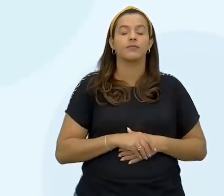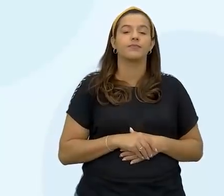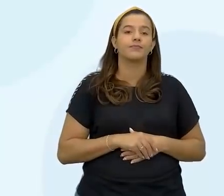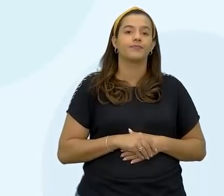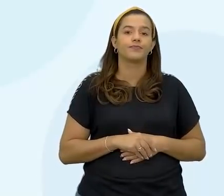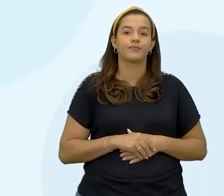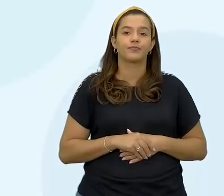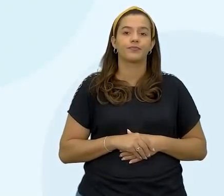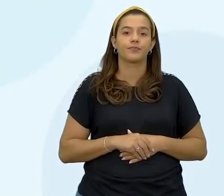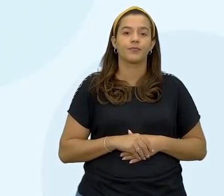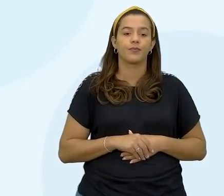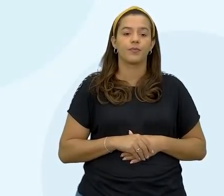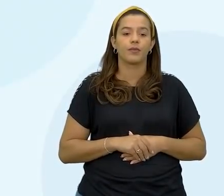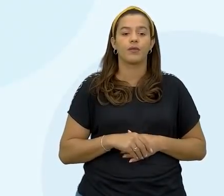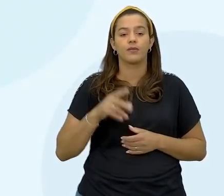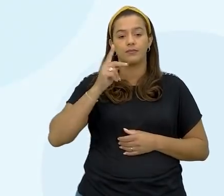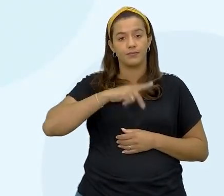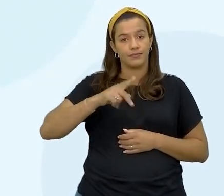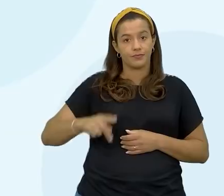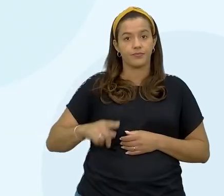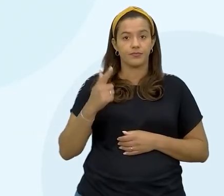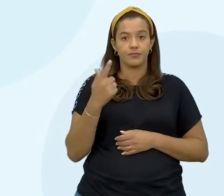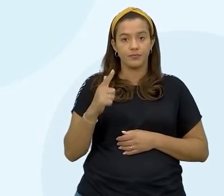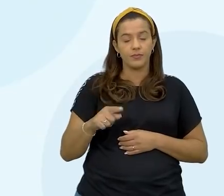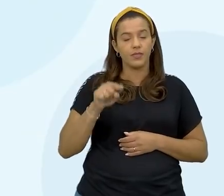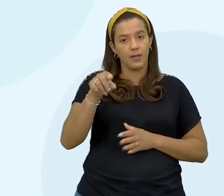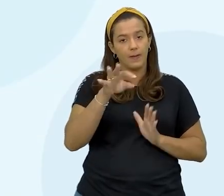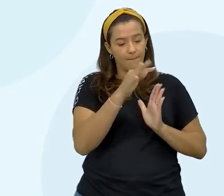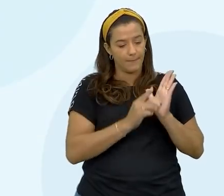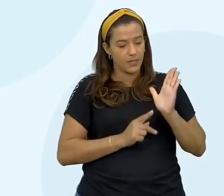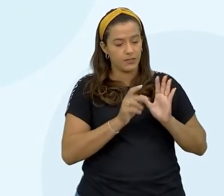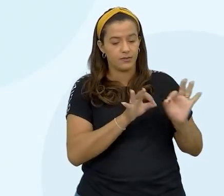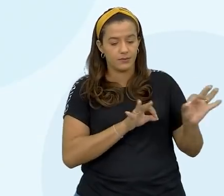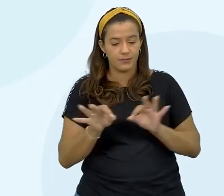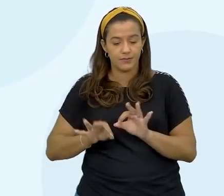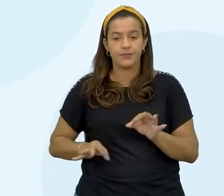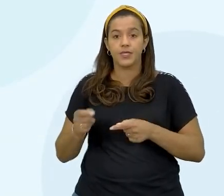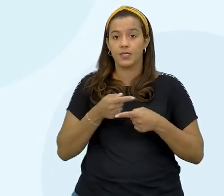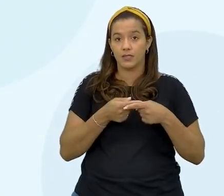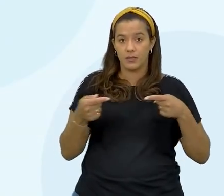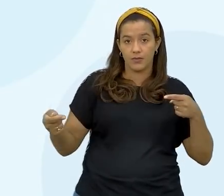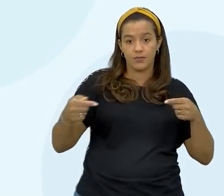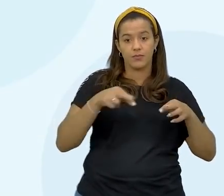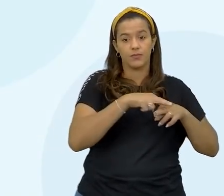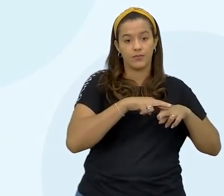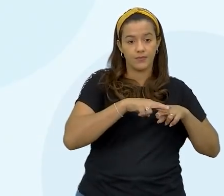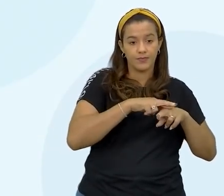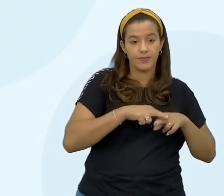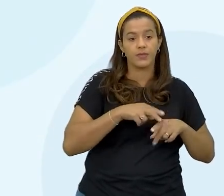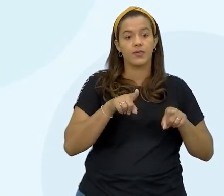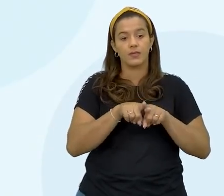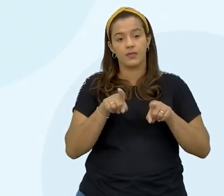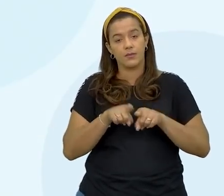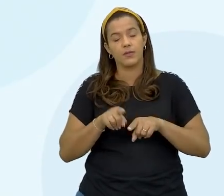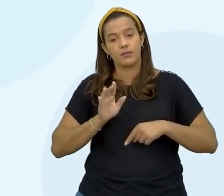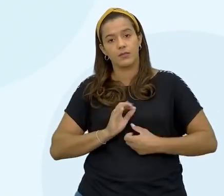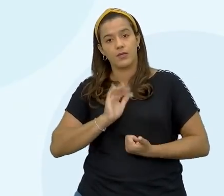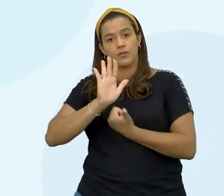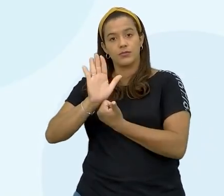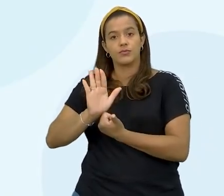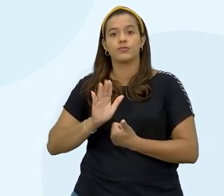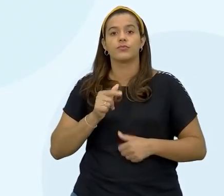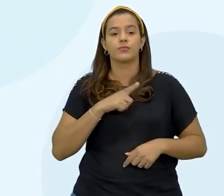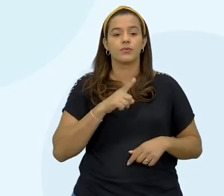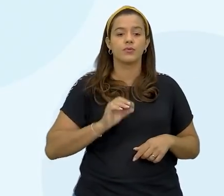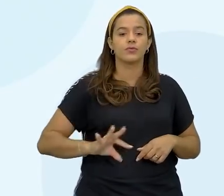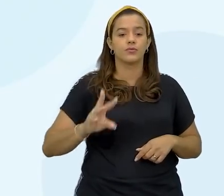vocês. O professor de geografia planeja as aulas da semana de retomada em colaboração com a professora de